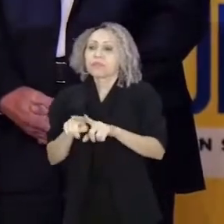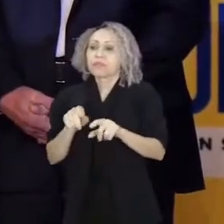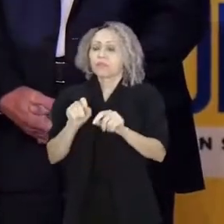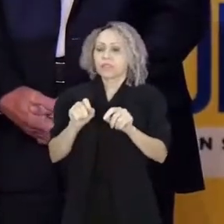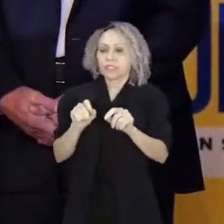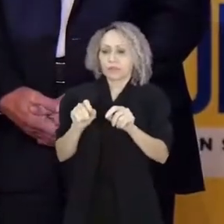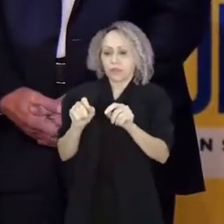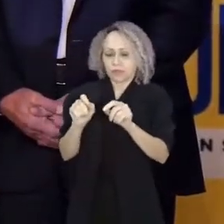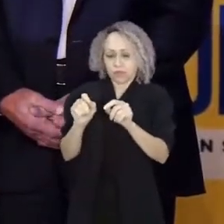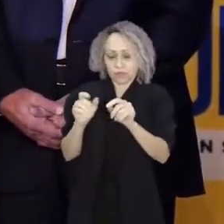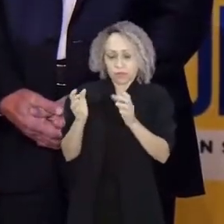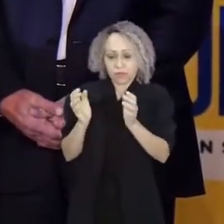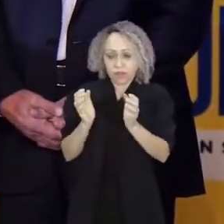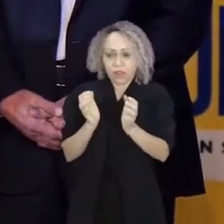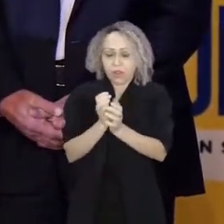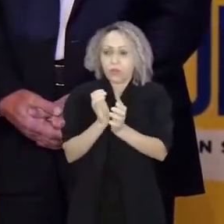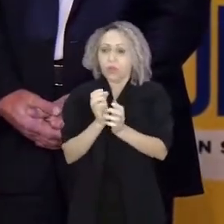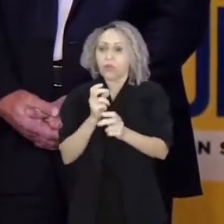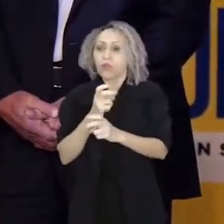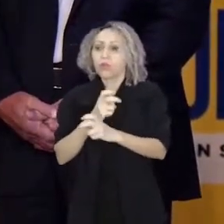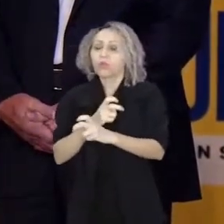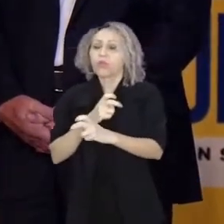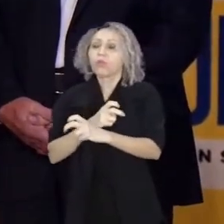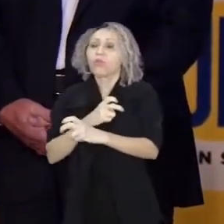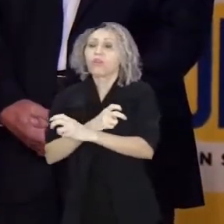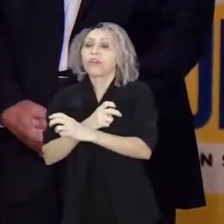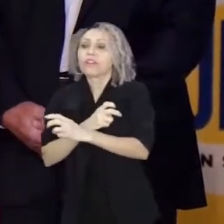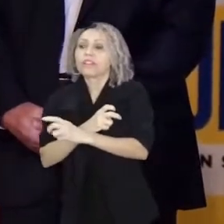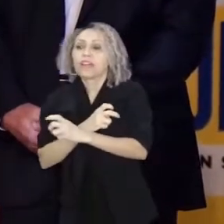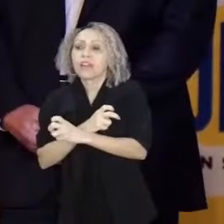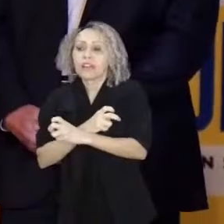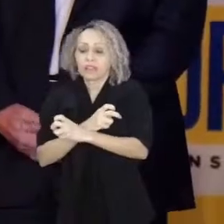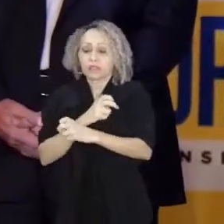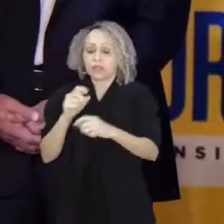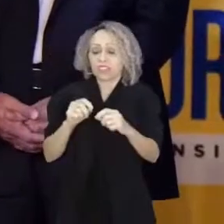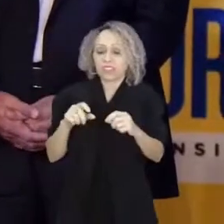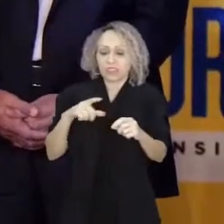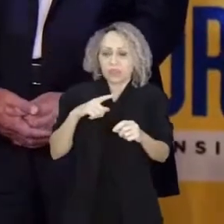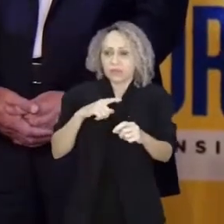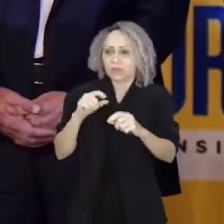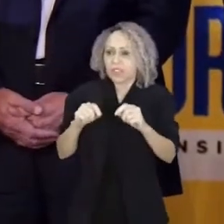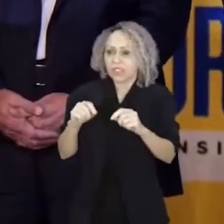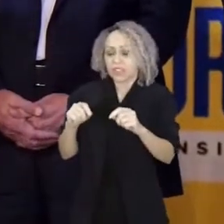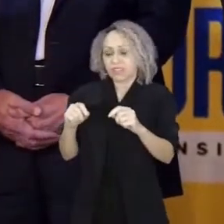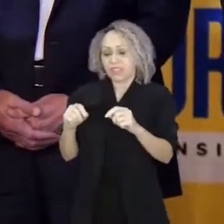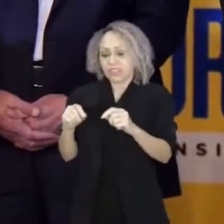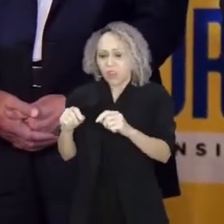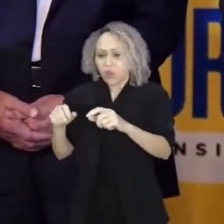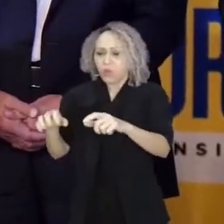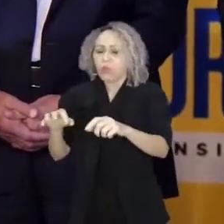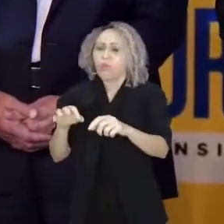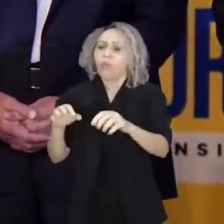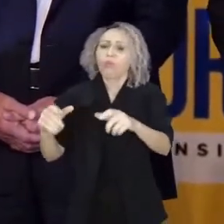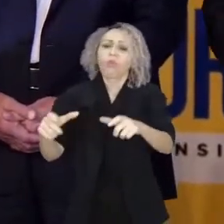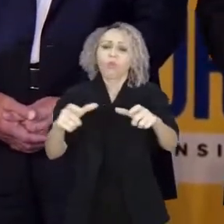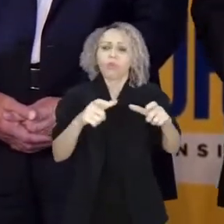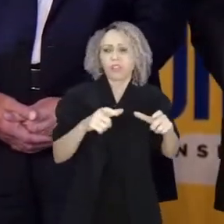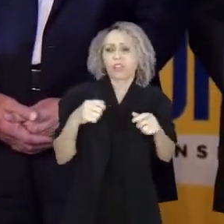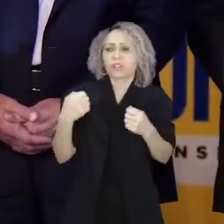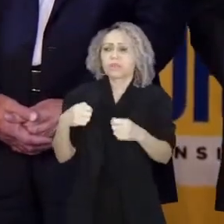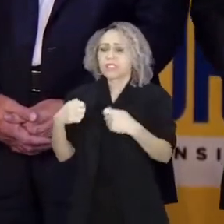forte empreiteira para fazer obras em lugares inóspitos, em lugares que a indústria privada não quer ir, e também para tentar nivelar o